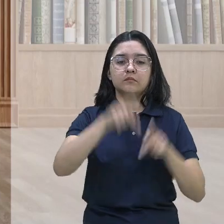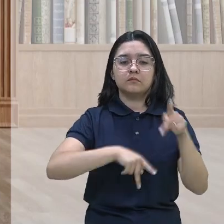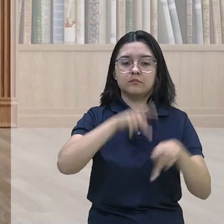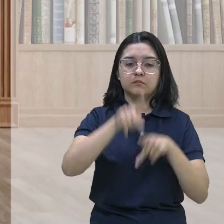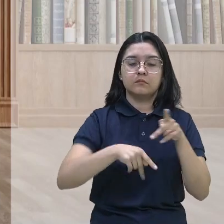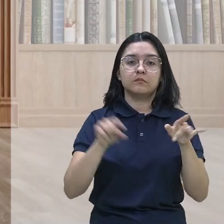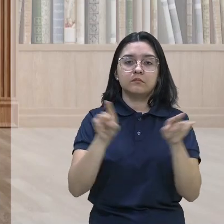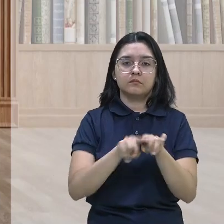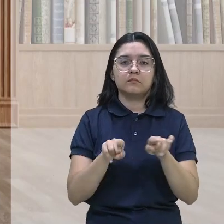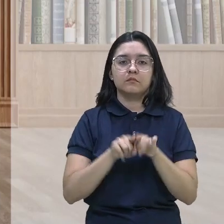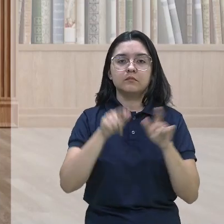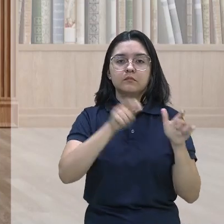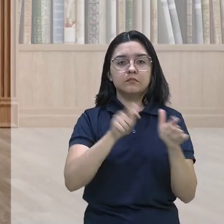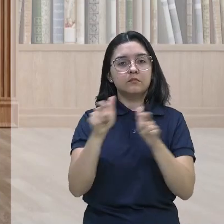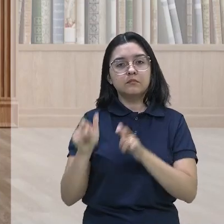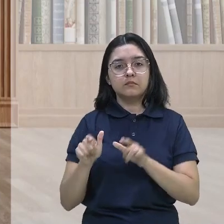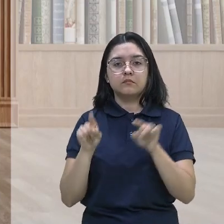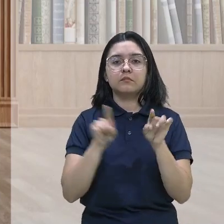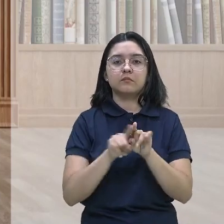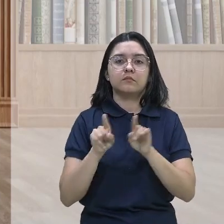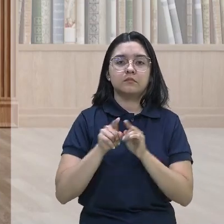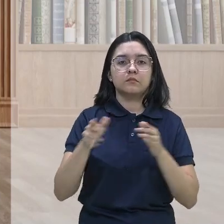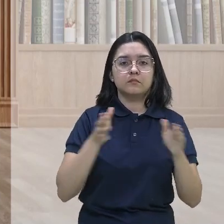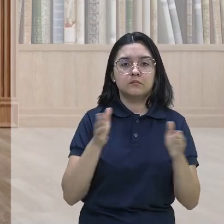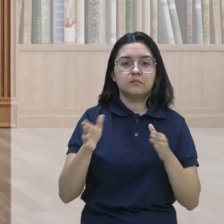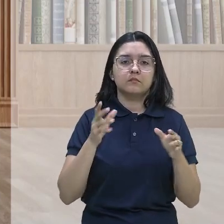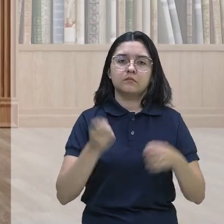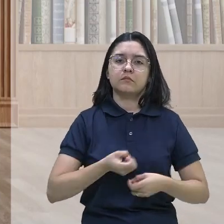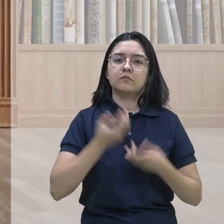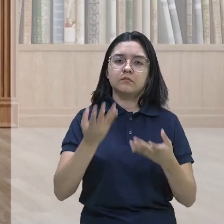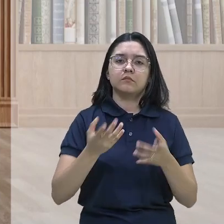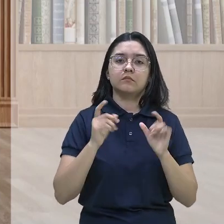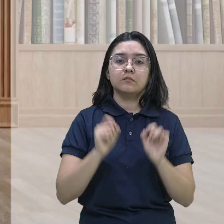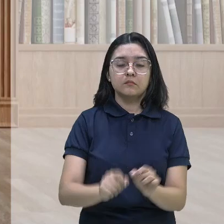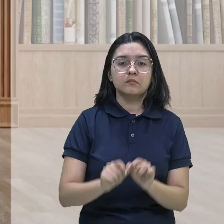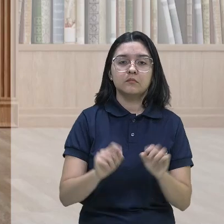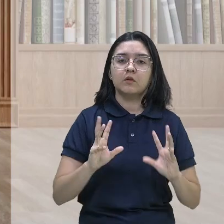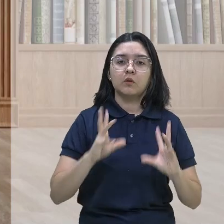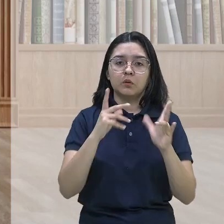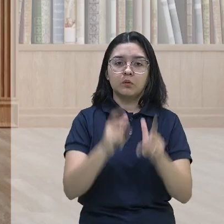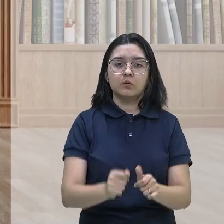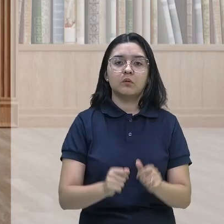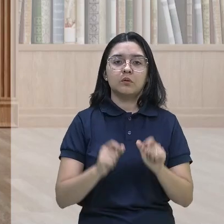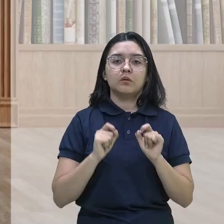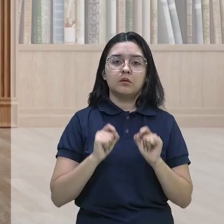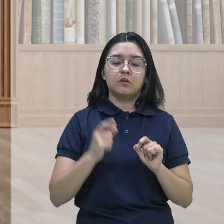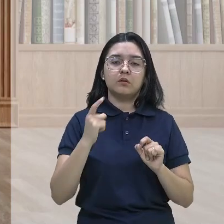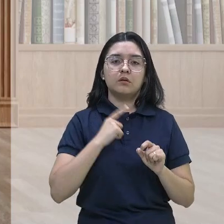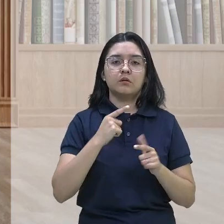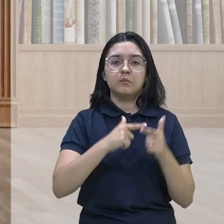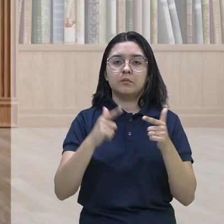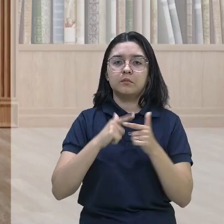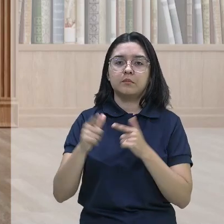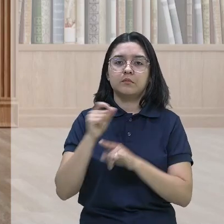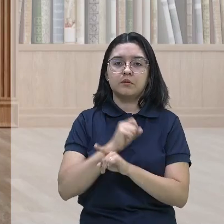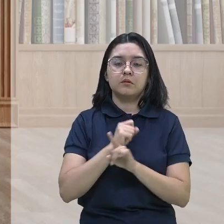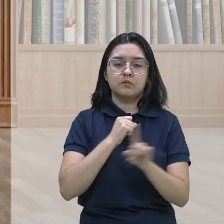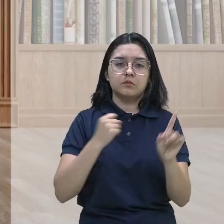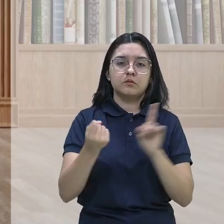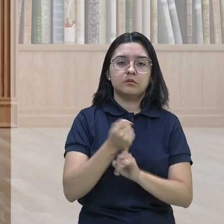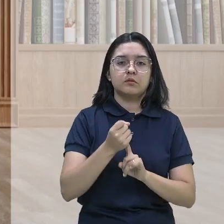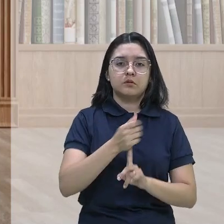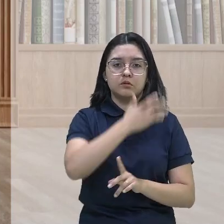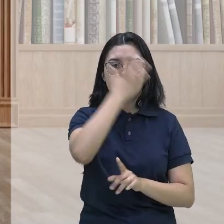de determinado local, determinada época, expressando exatamente ali toda a questão social em que os personagens